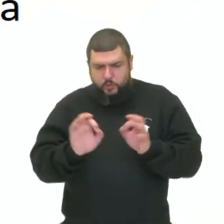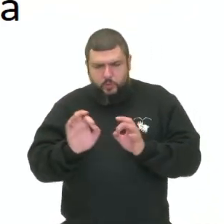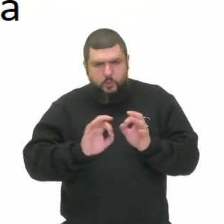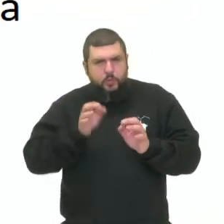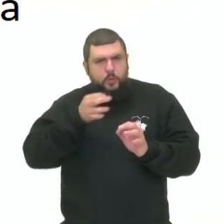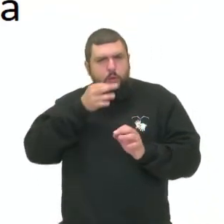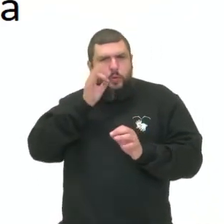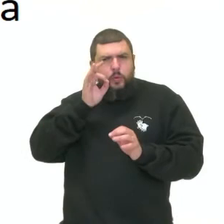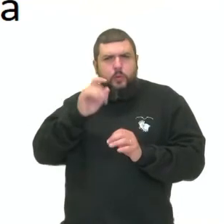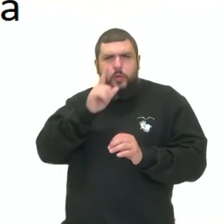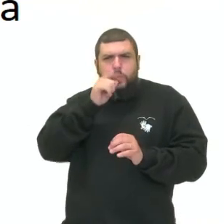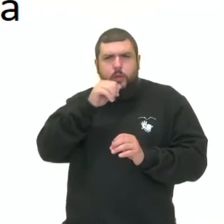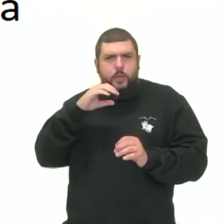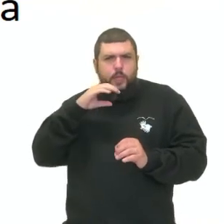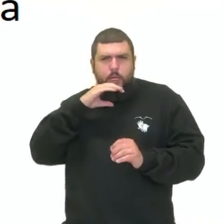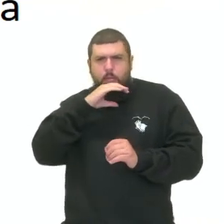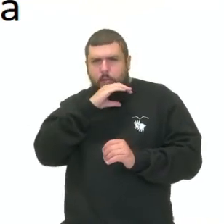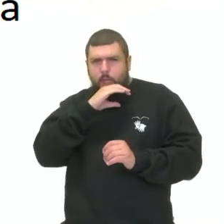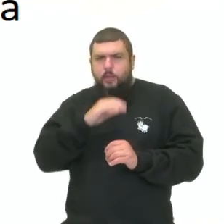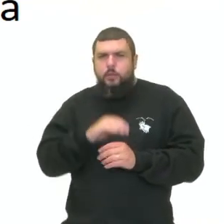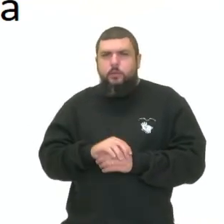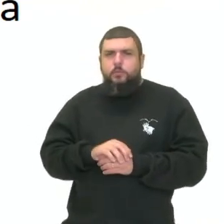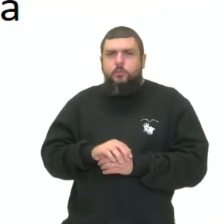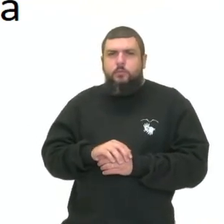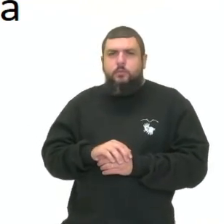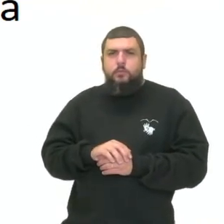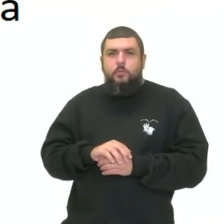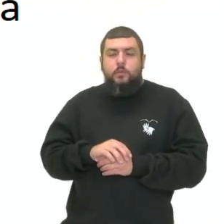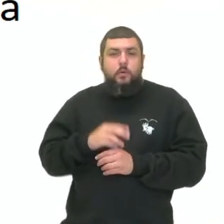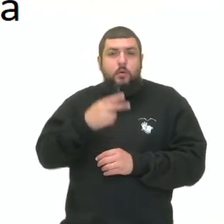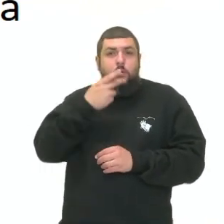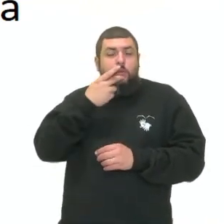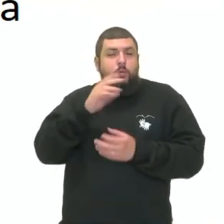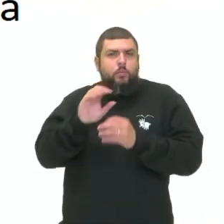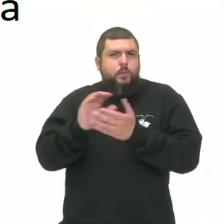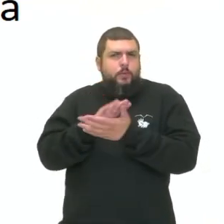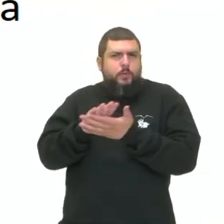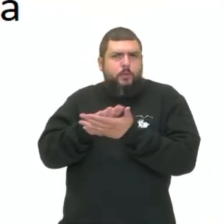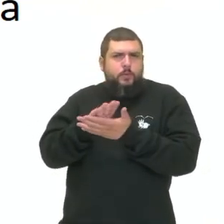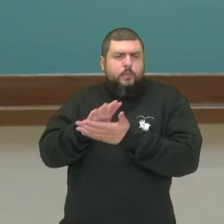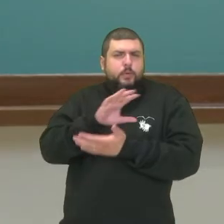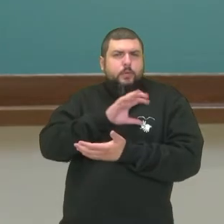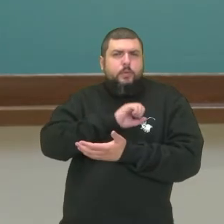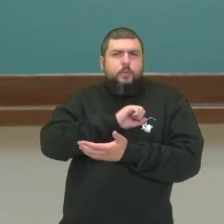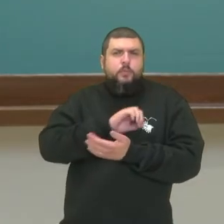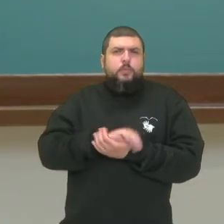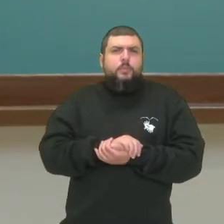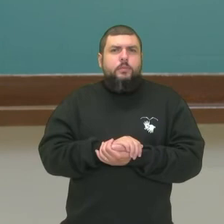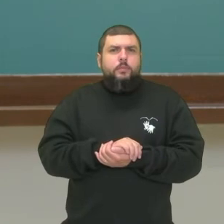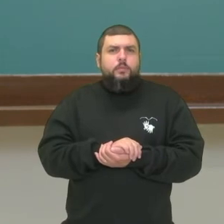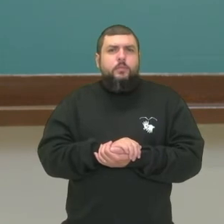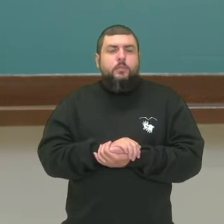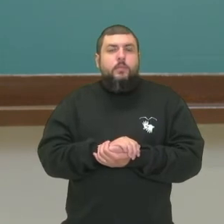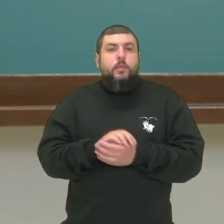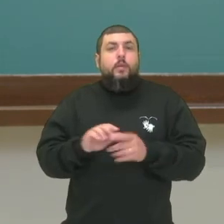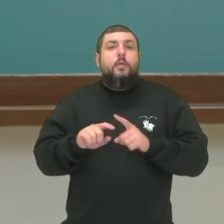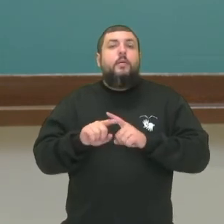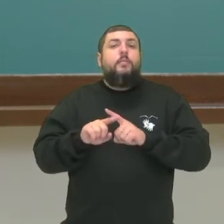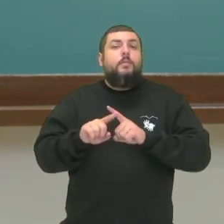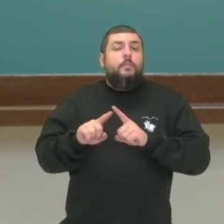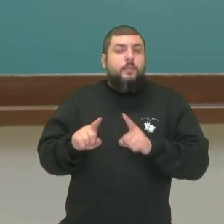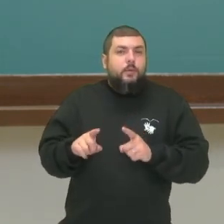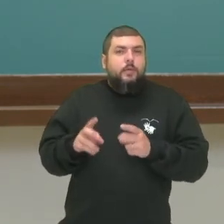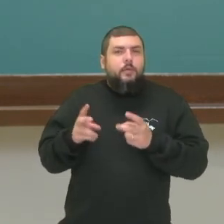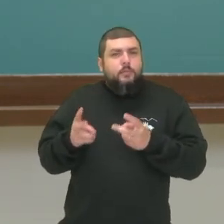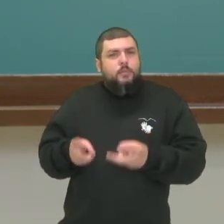com água quente. Não me falou em amor, essa palavra é luz. Mas veja, o que ela faz aqui, né? Ela tem